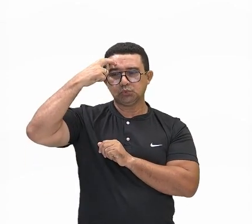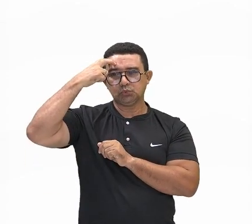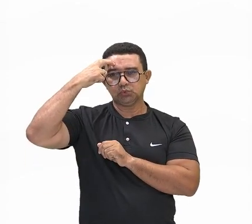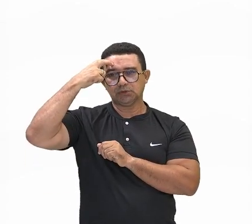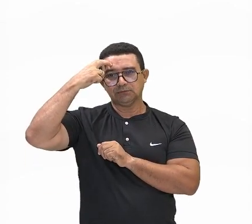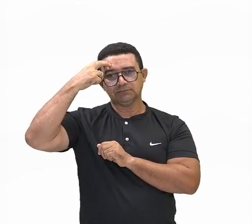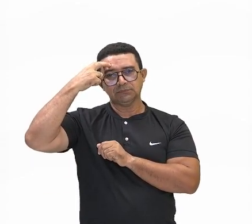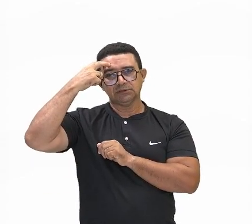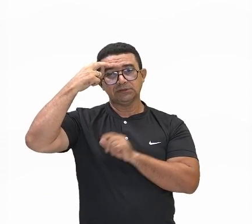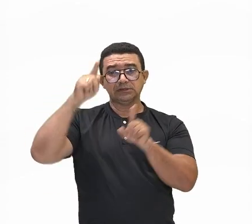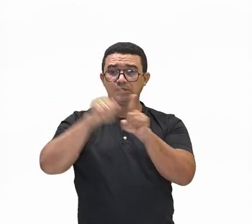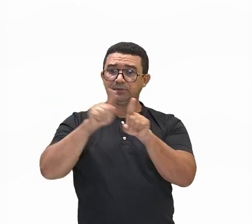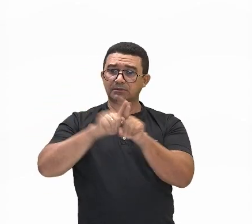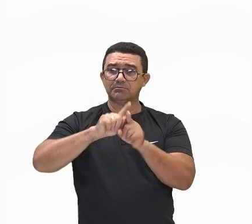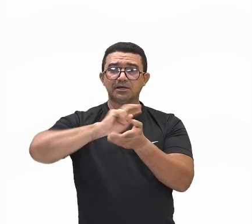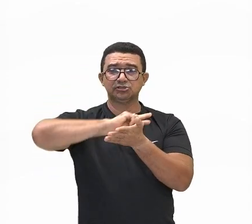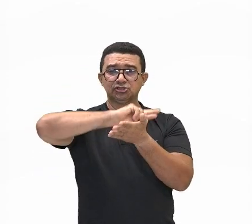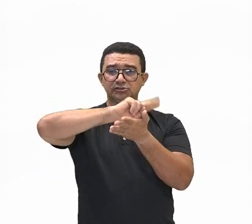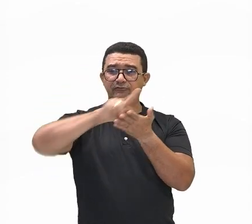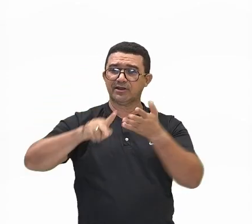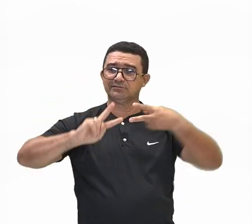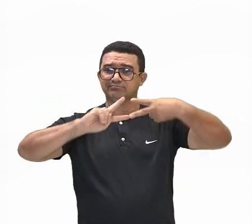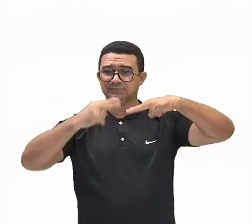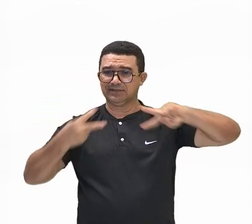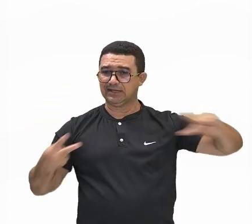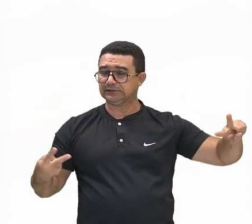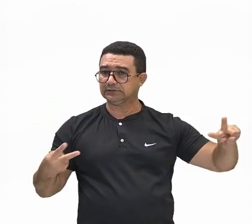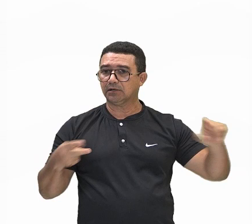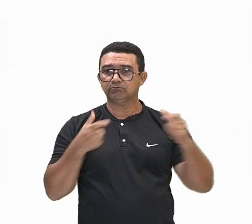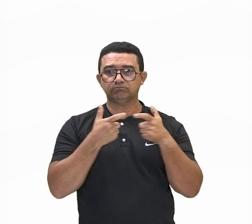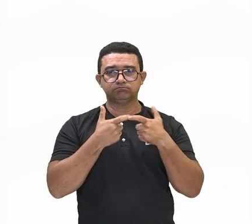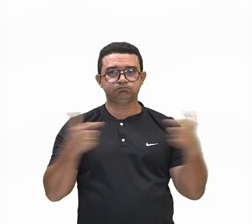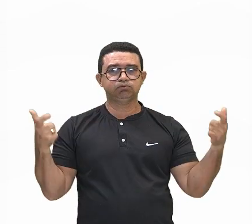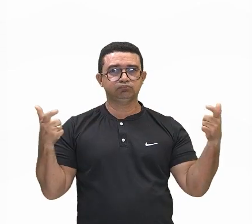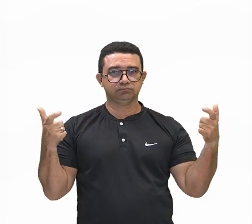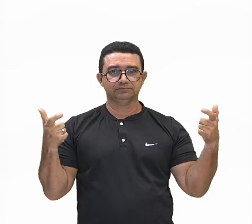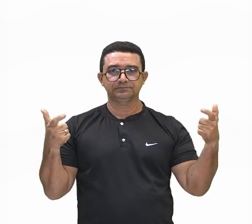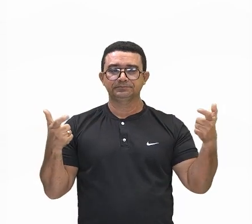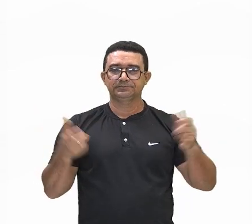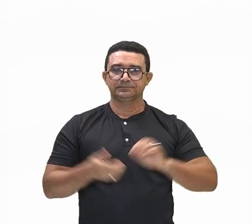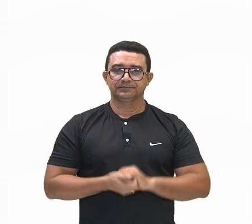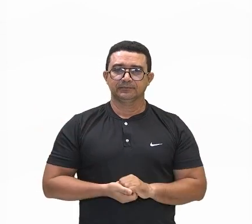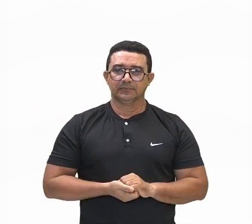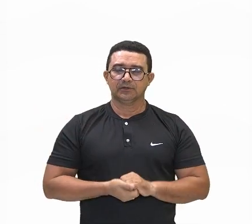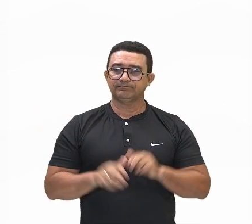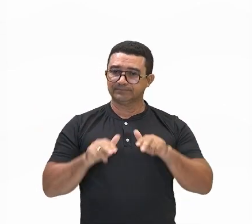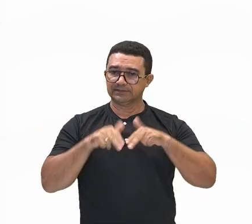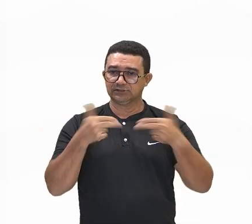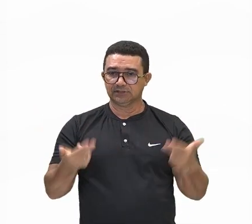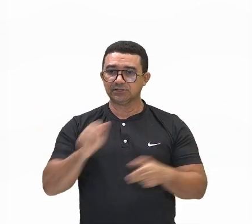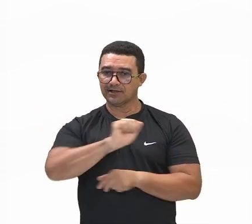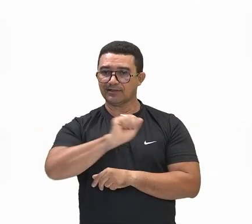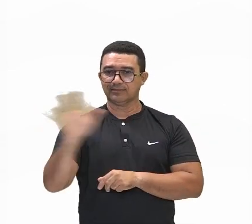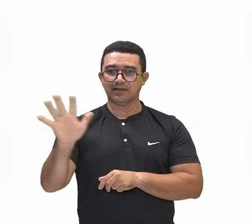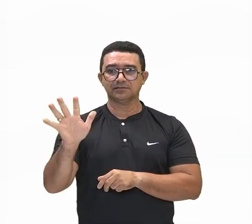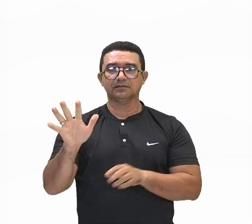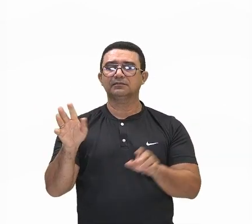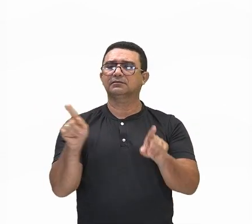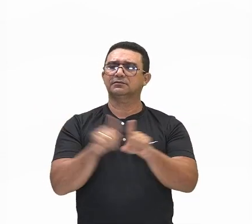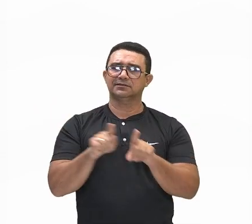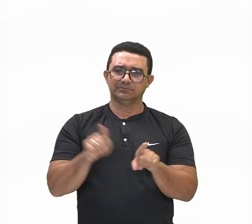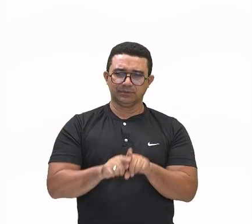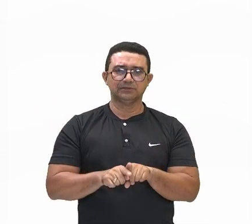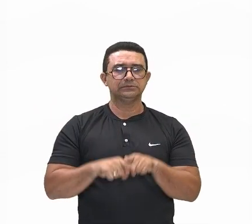uma diversidade genética enorme, tá? Então, as etnias asiáticas também são